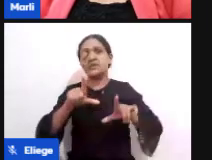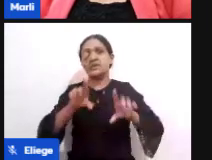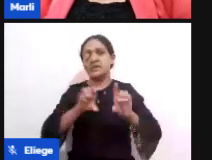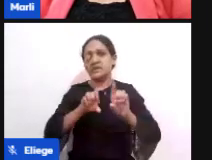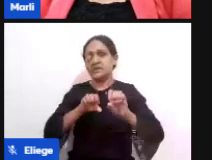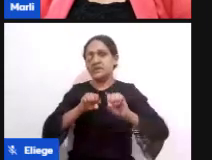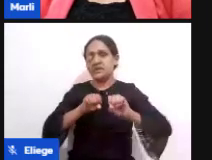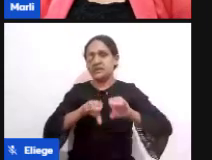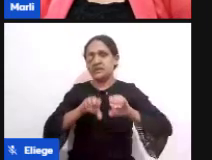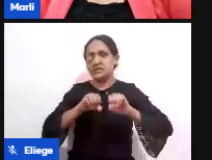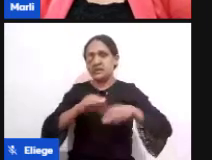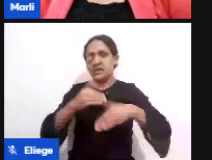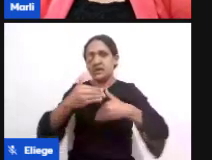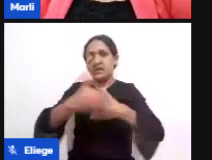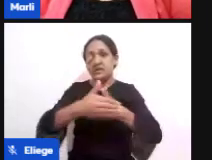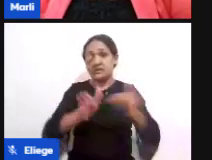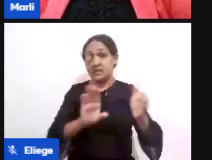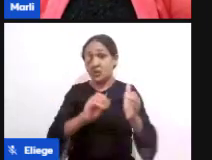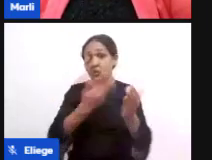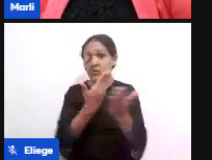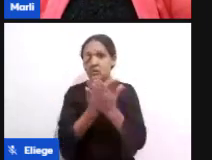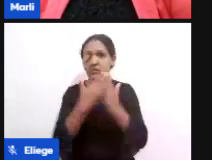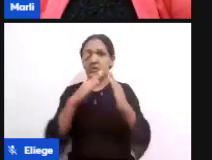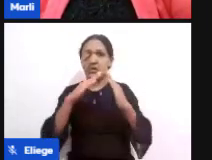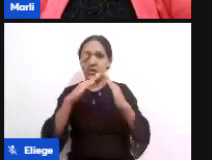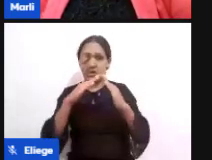em casa também.